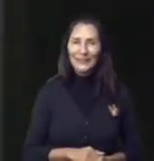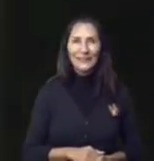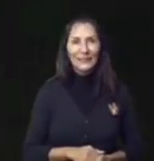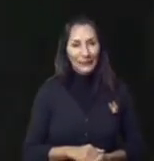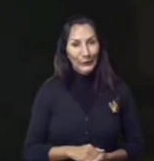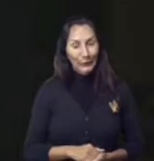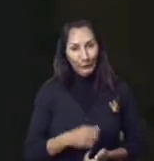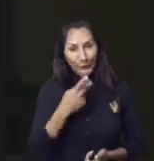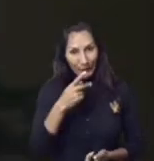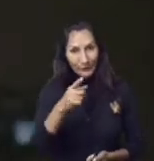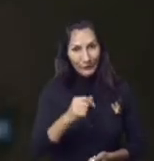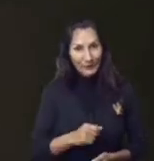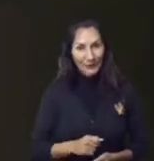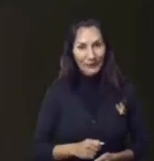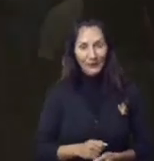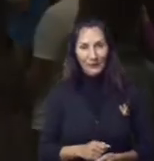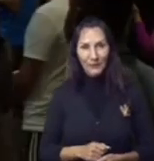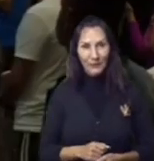Falo com você, eu,